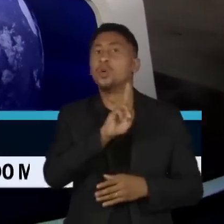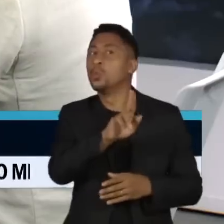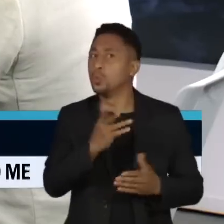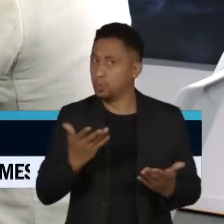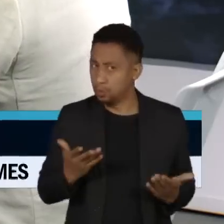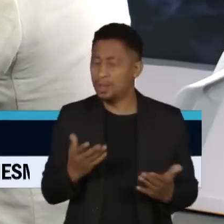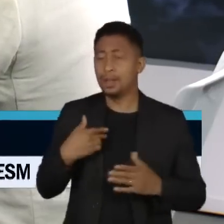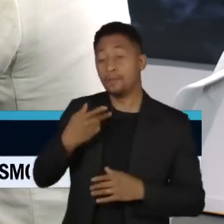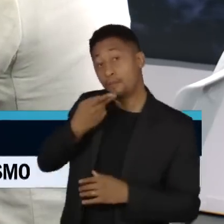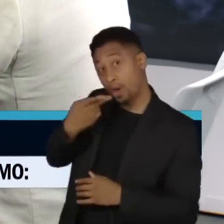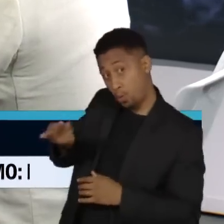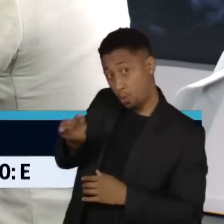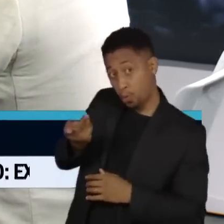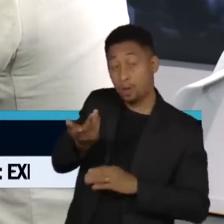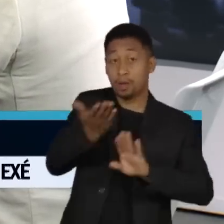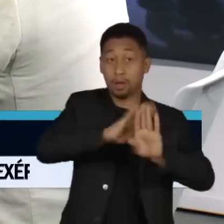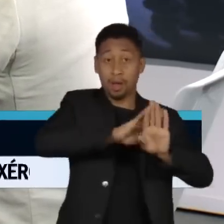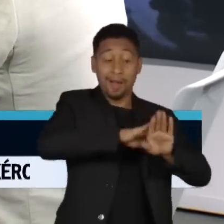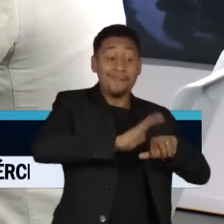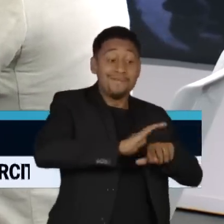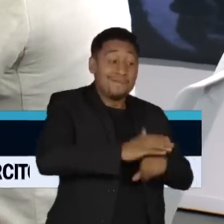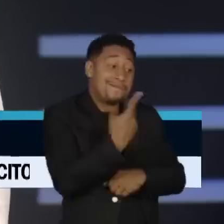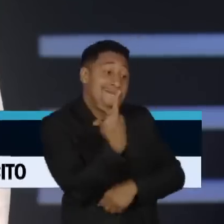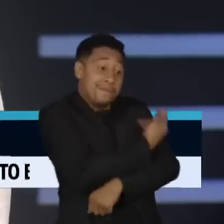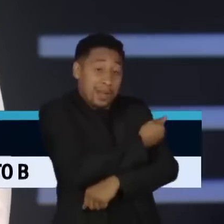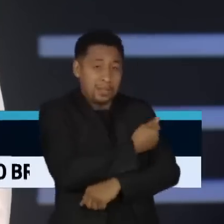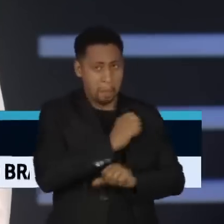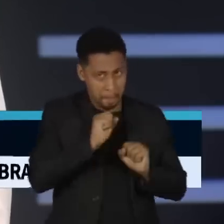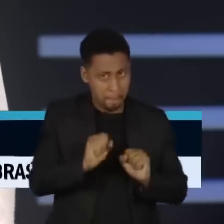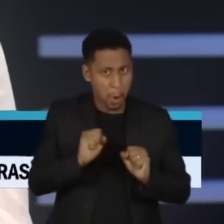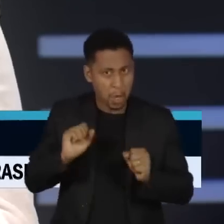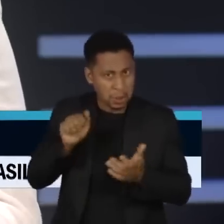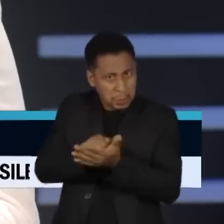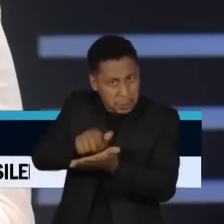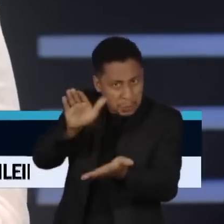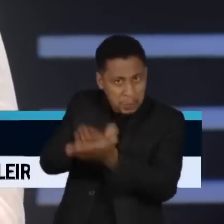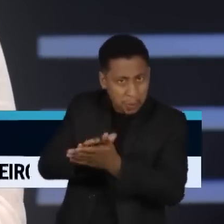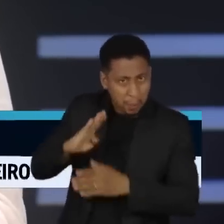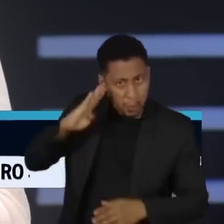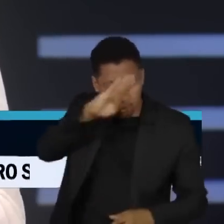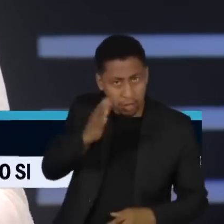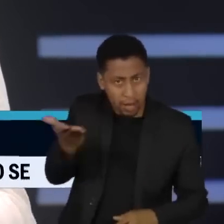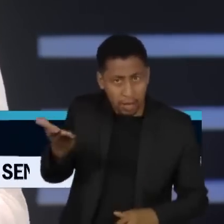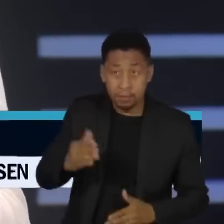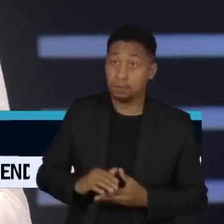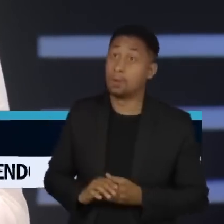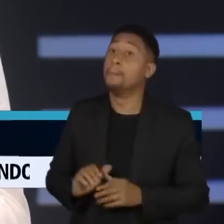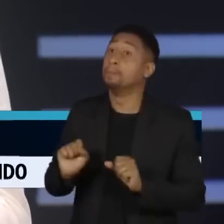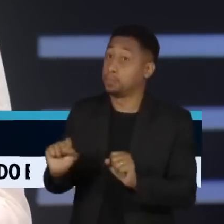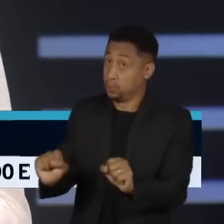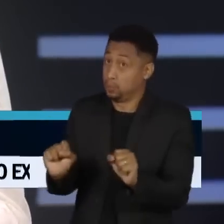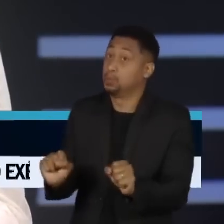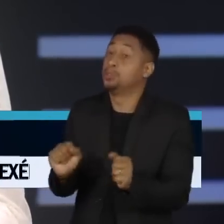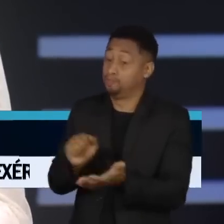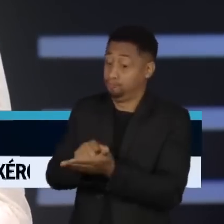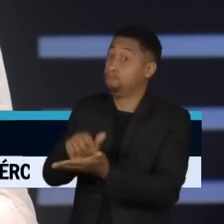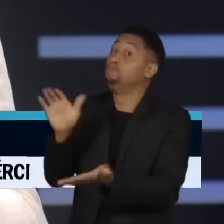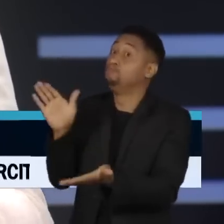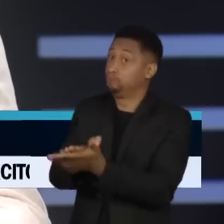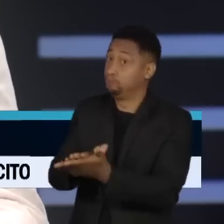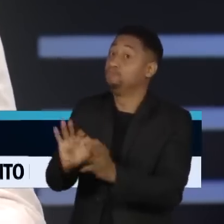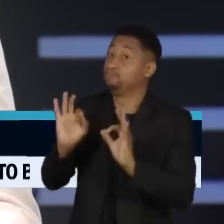e o que fez pode custar cara bolsonaro pode custar caro bolsonaro antes de mais nada o cara é importante a gente deixar claro que